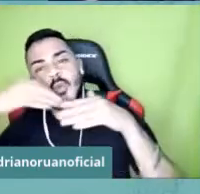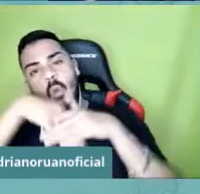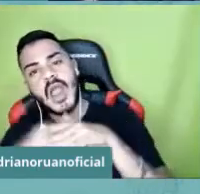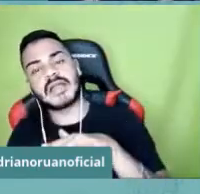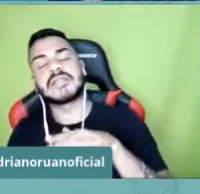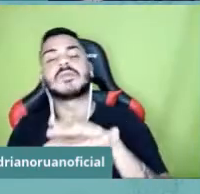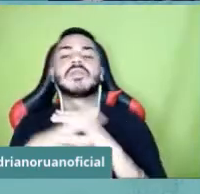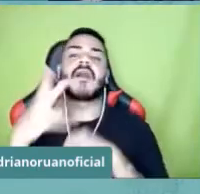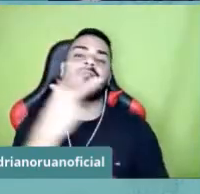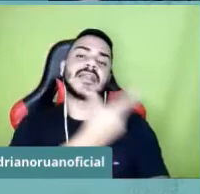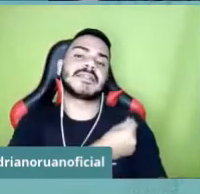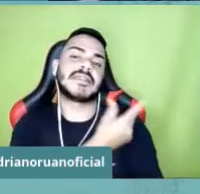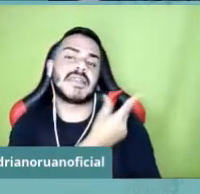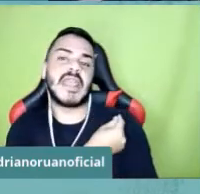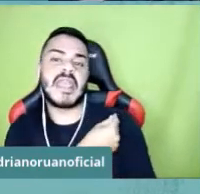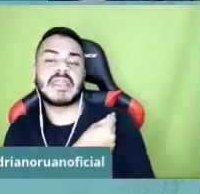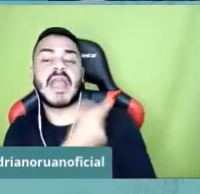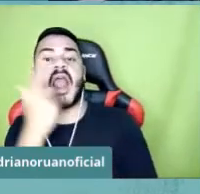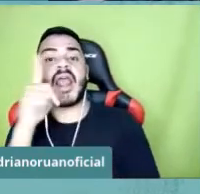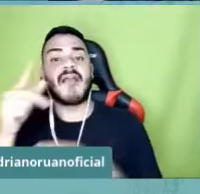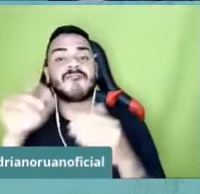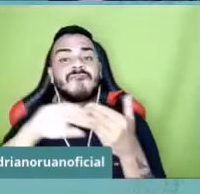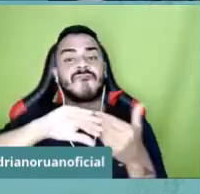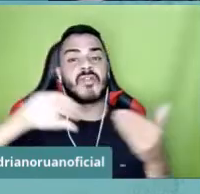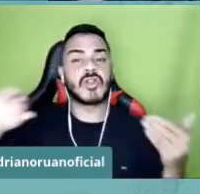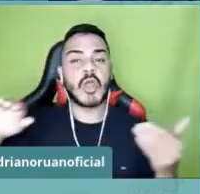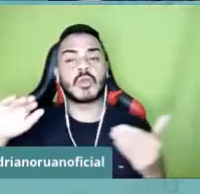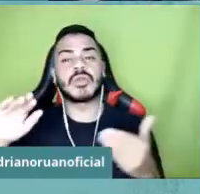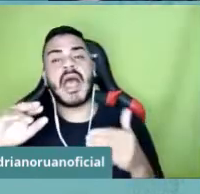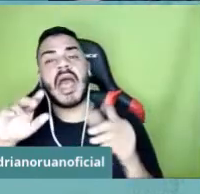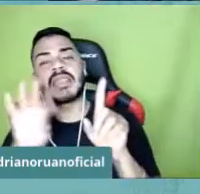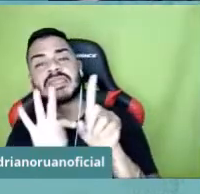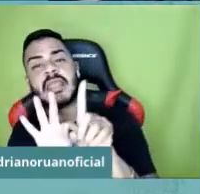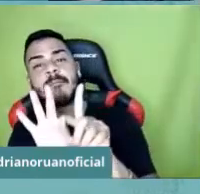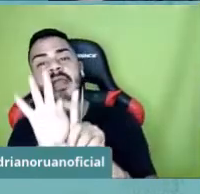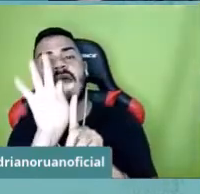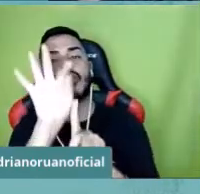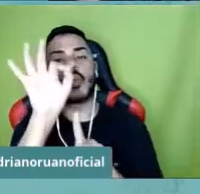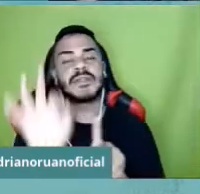vacina, essa vacina fique fora da temperatura ideal, ela,